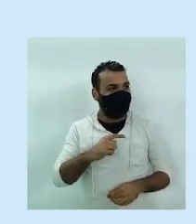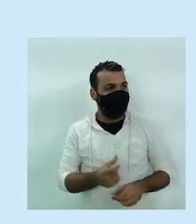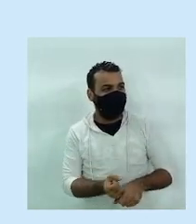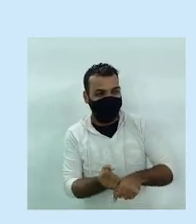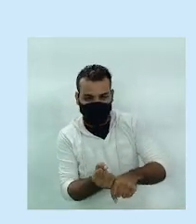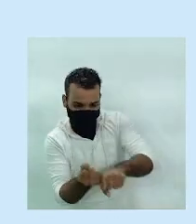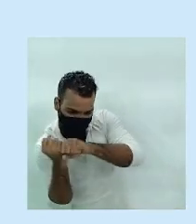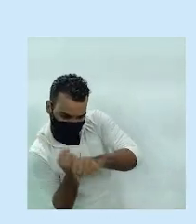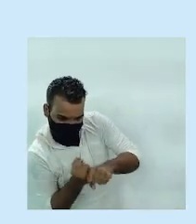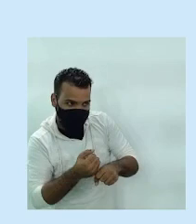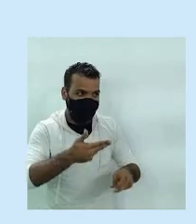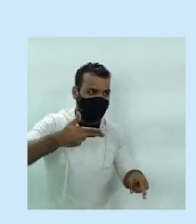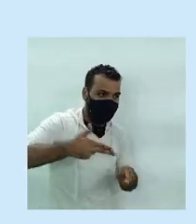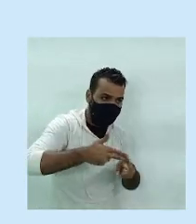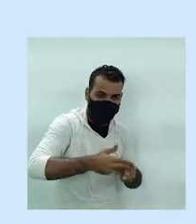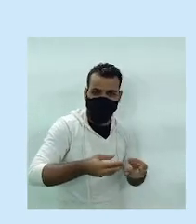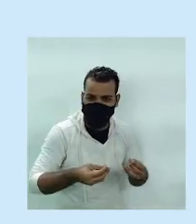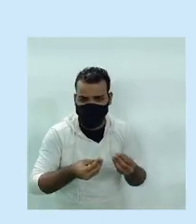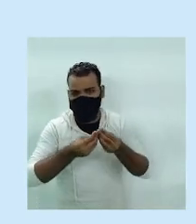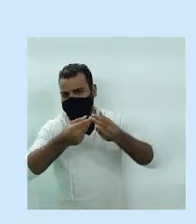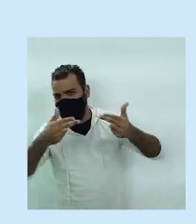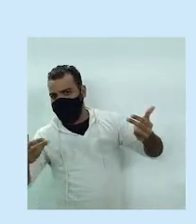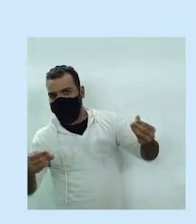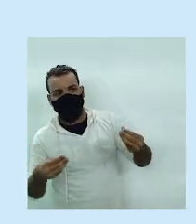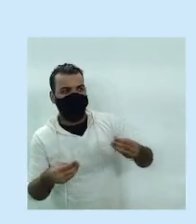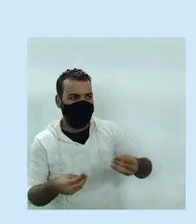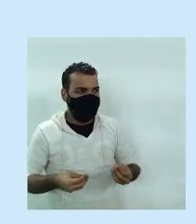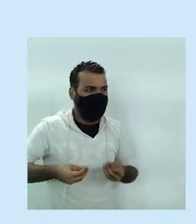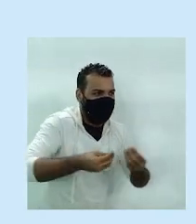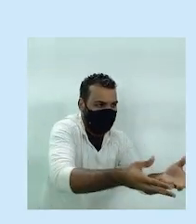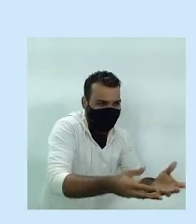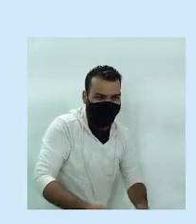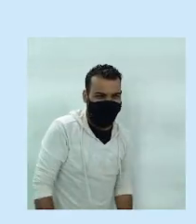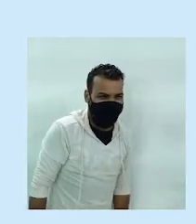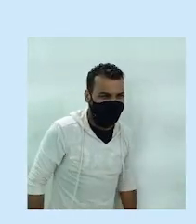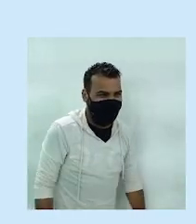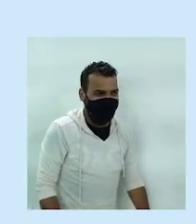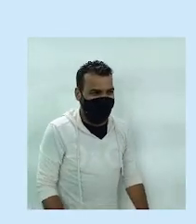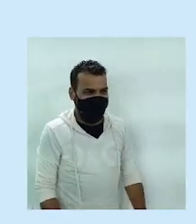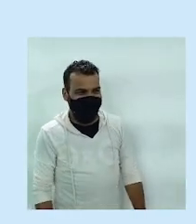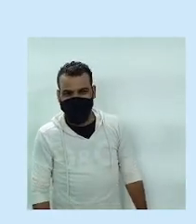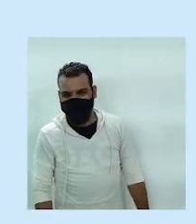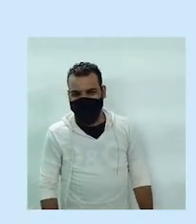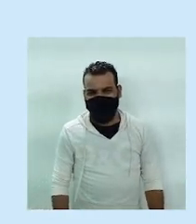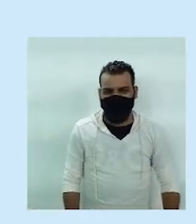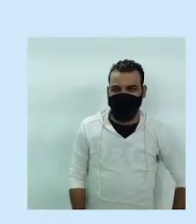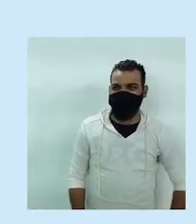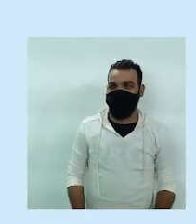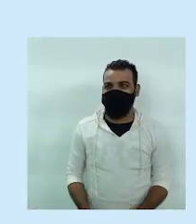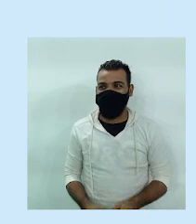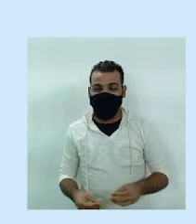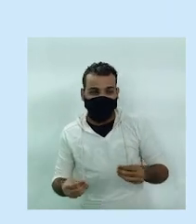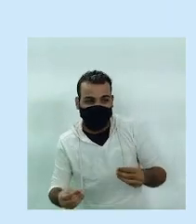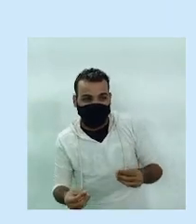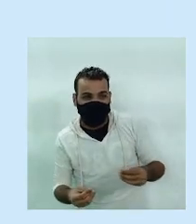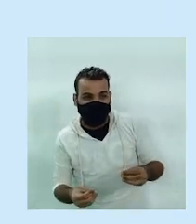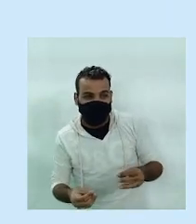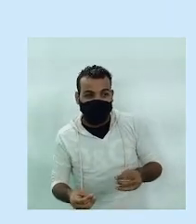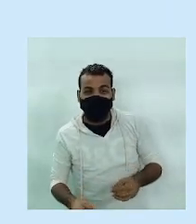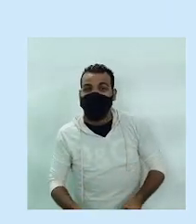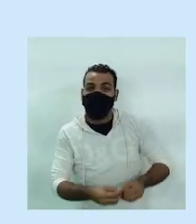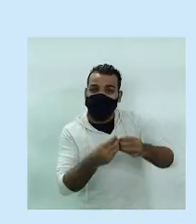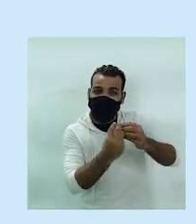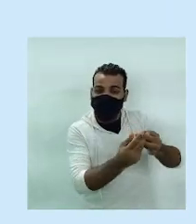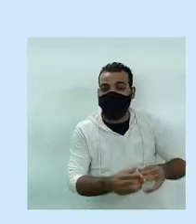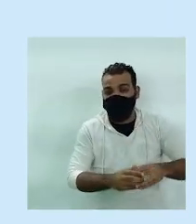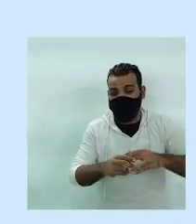machados, facas, canivetes aos nativos. Em troca, o quê? Da força de trabalho deles para que